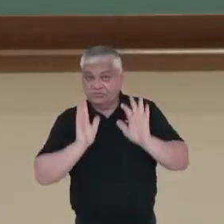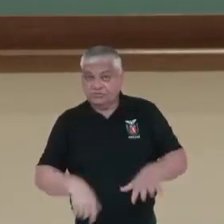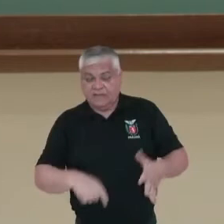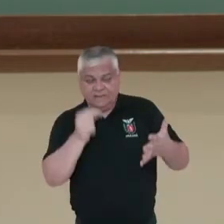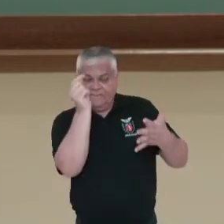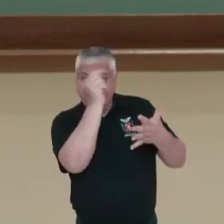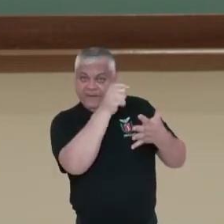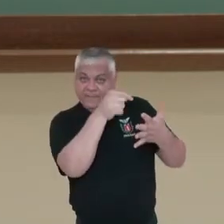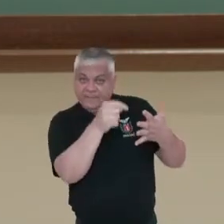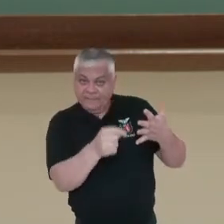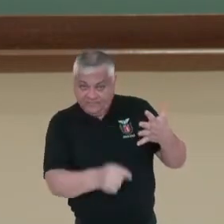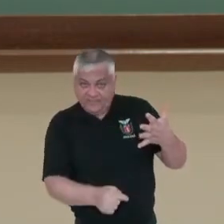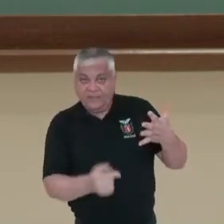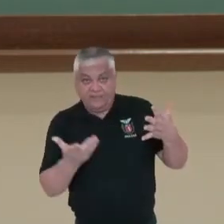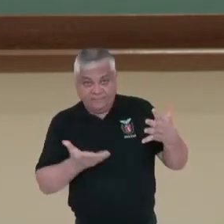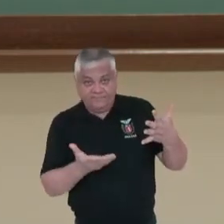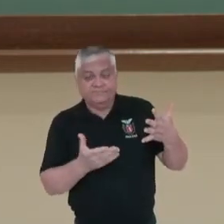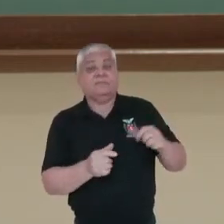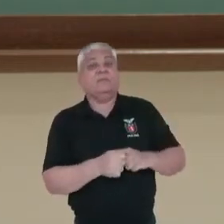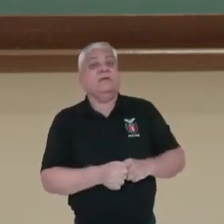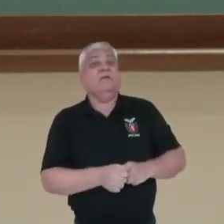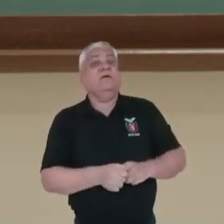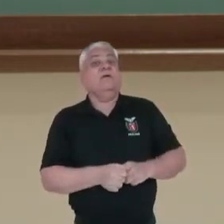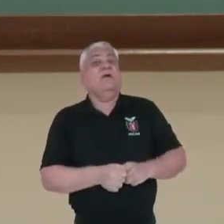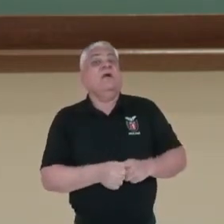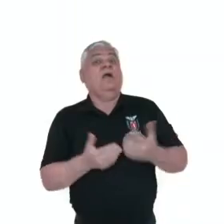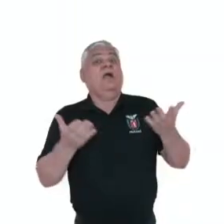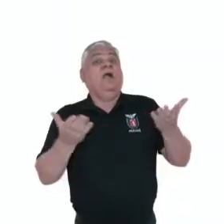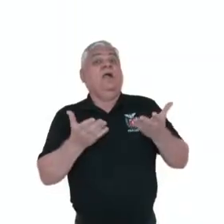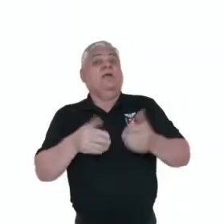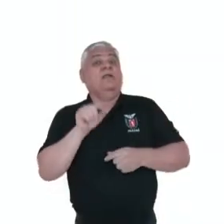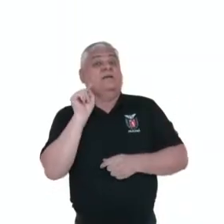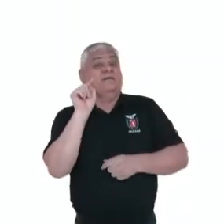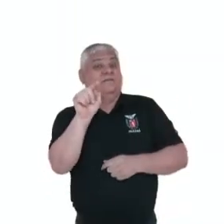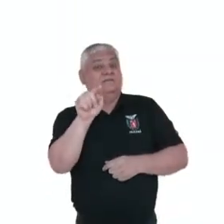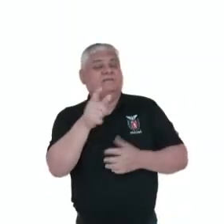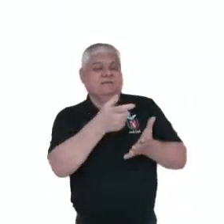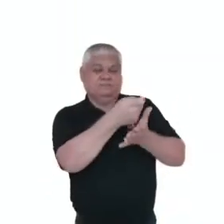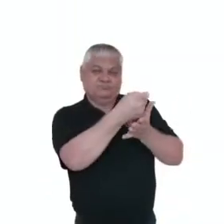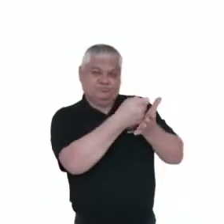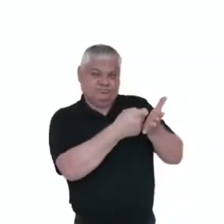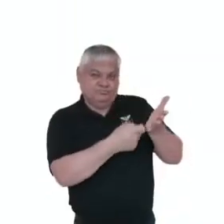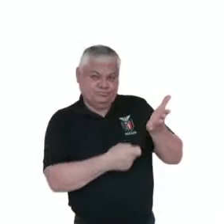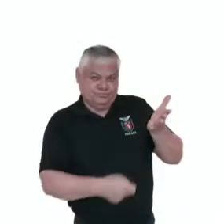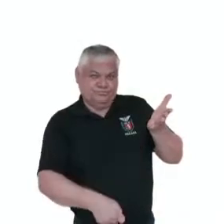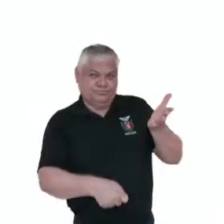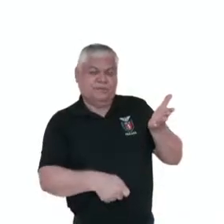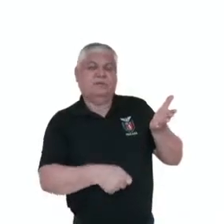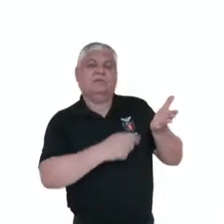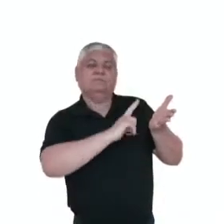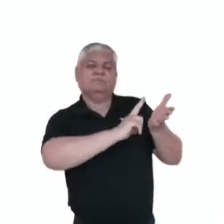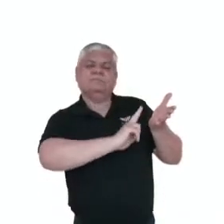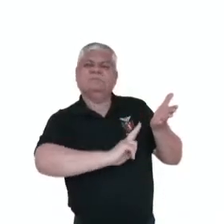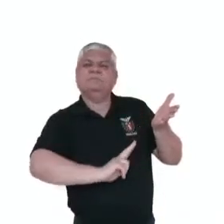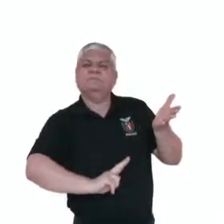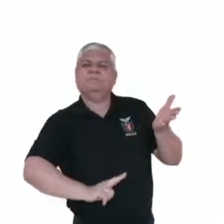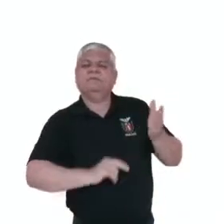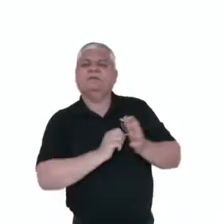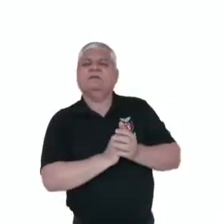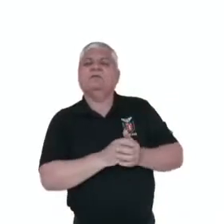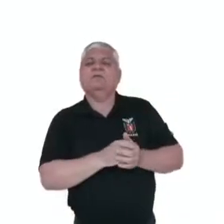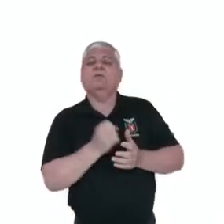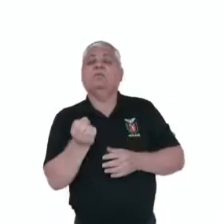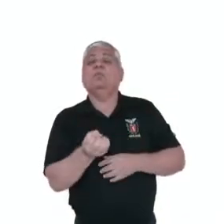são as capacidades físicas da ginástica de condicionamento físico e escreva em seu caderno Quais as capacidades